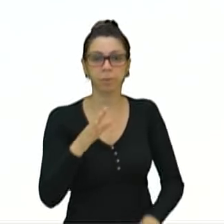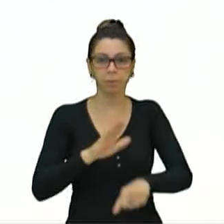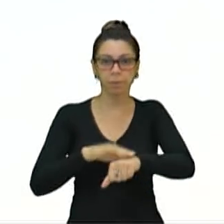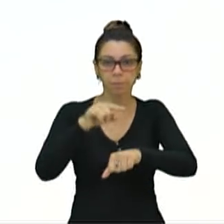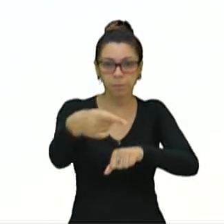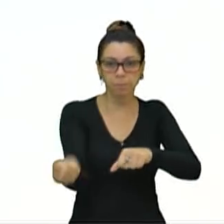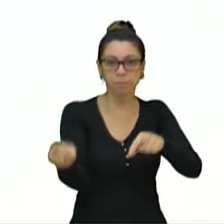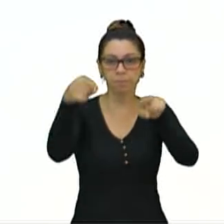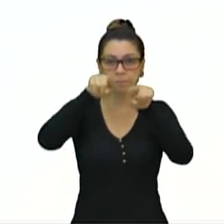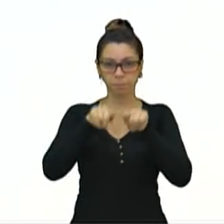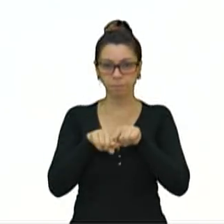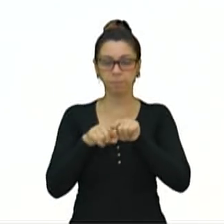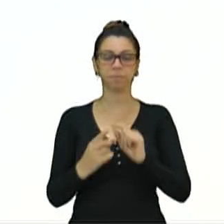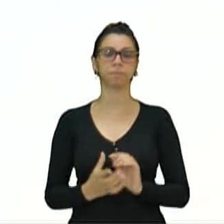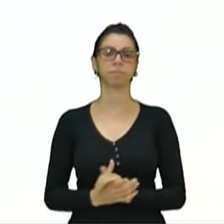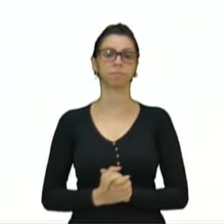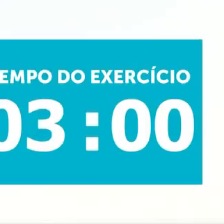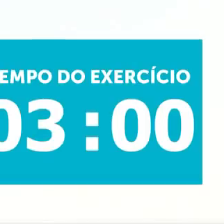volto.